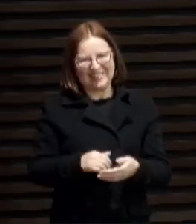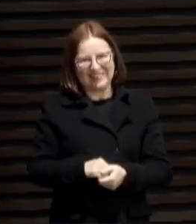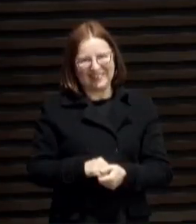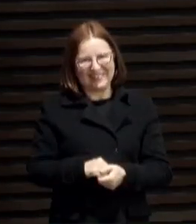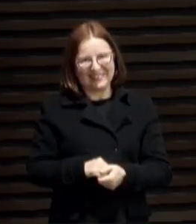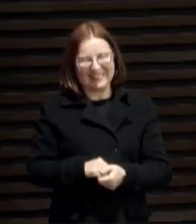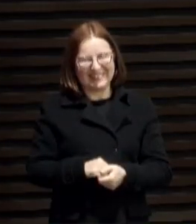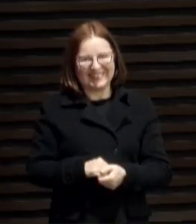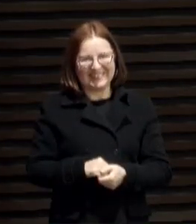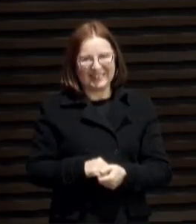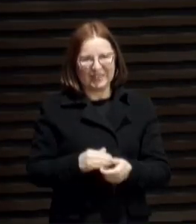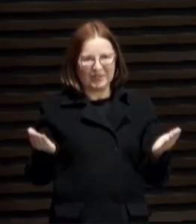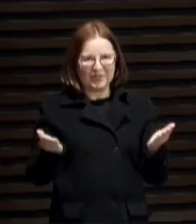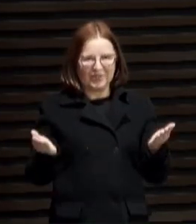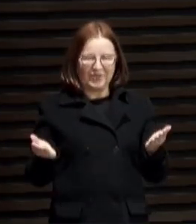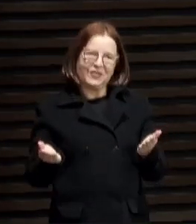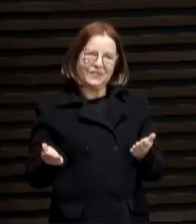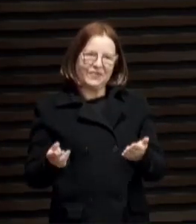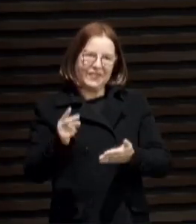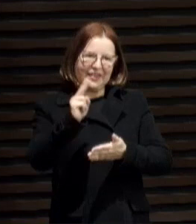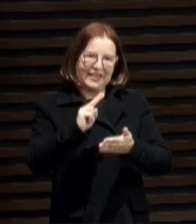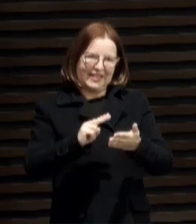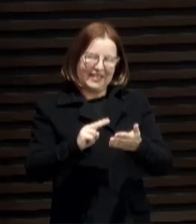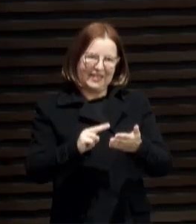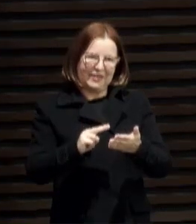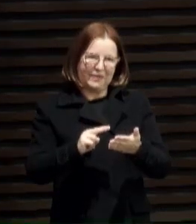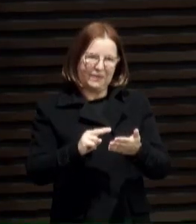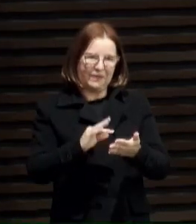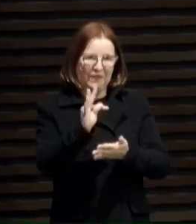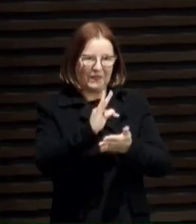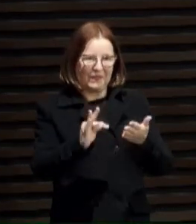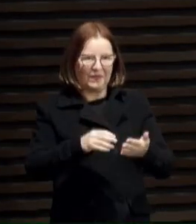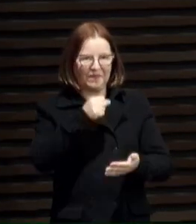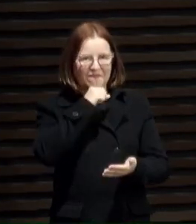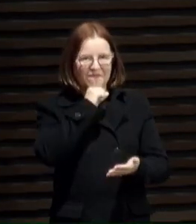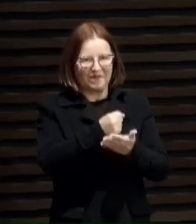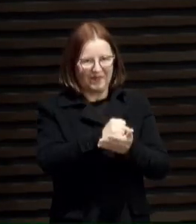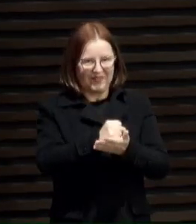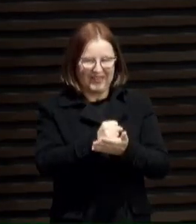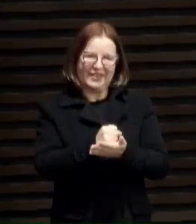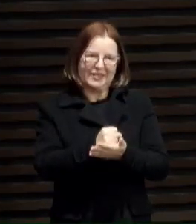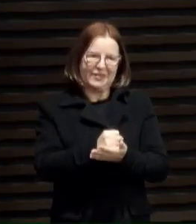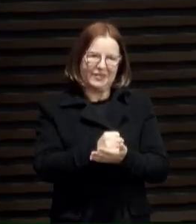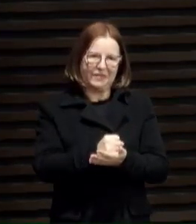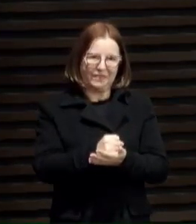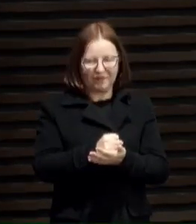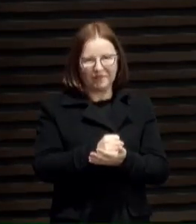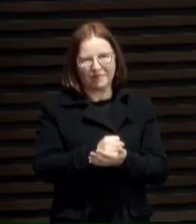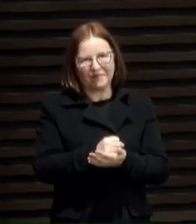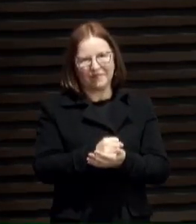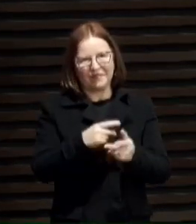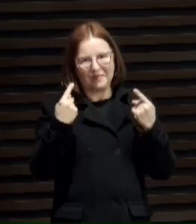Hoje nós vamos ler um pouquinho do Velho Testamento. Nós vamos compartilhar com os